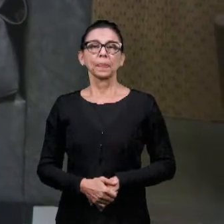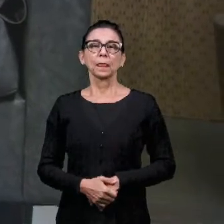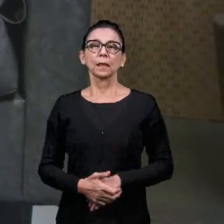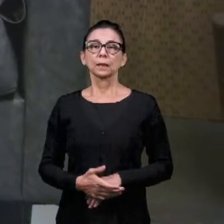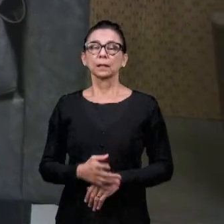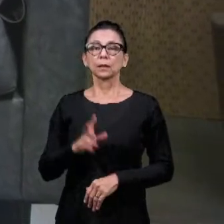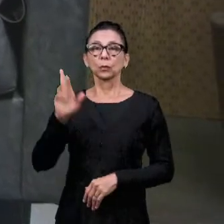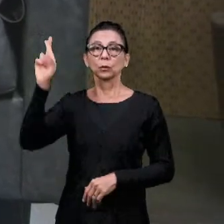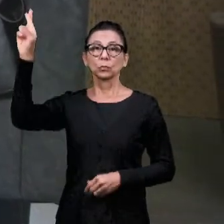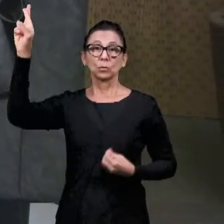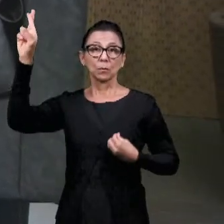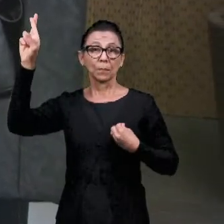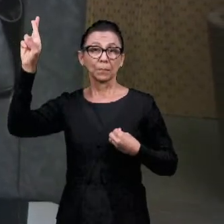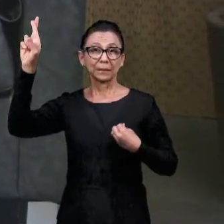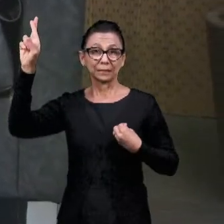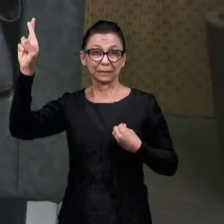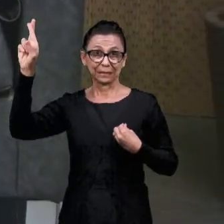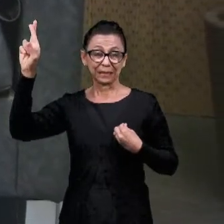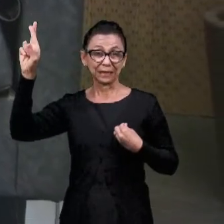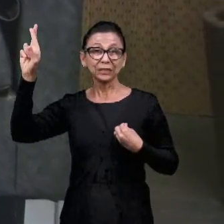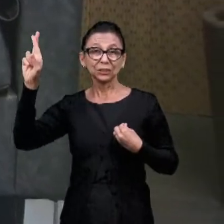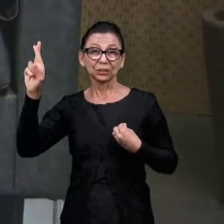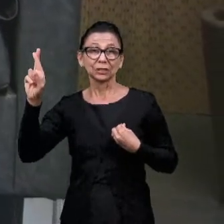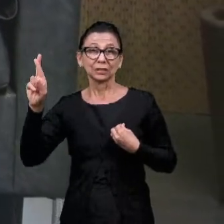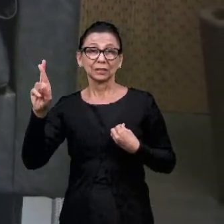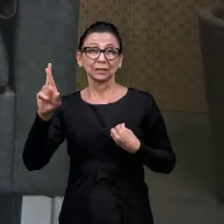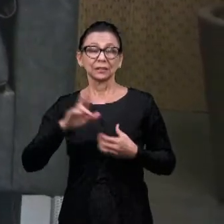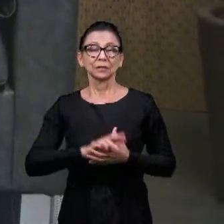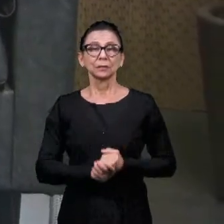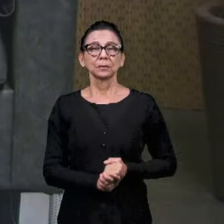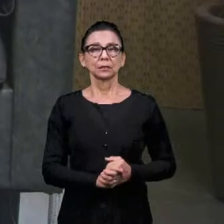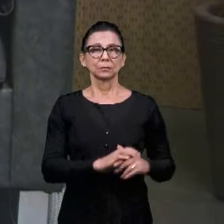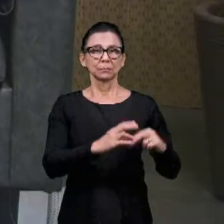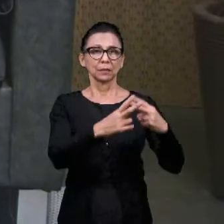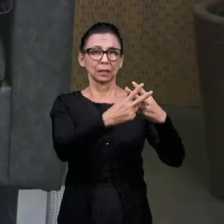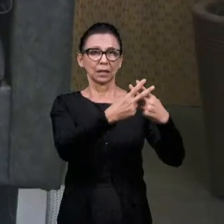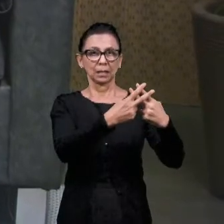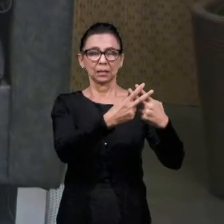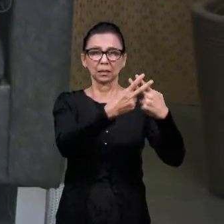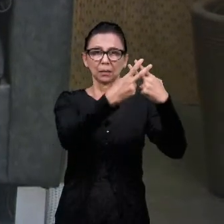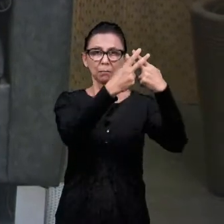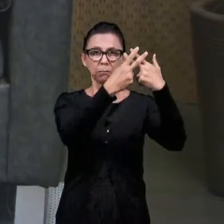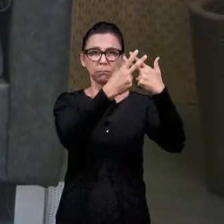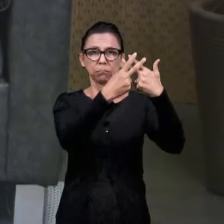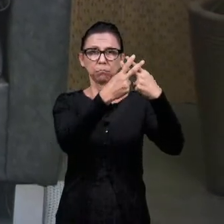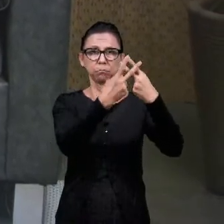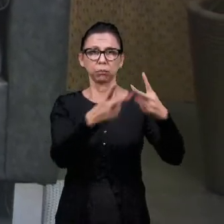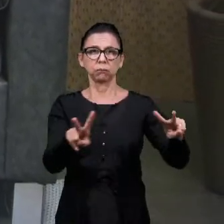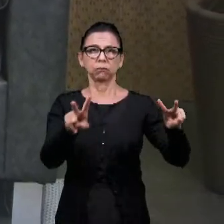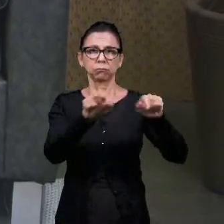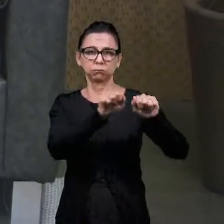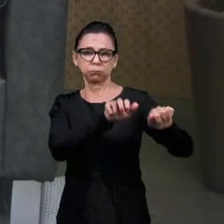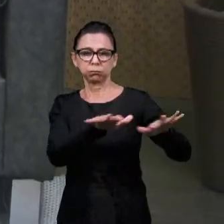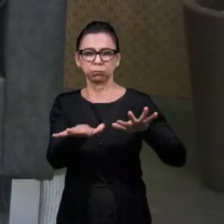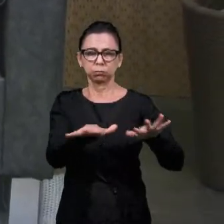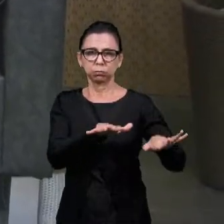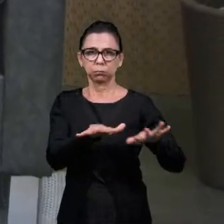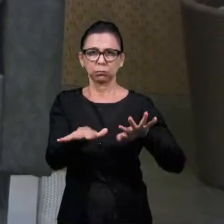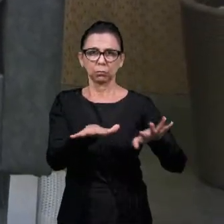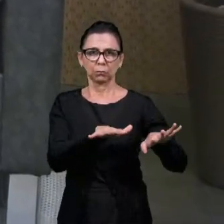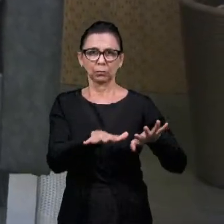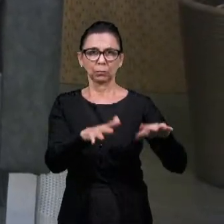Senhor foi tão intensa naquele lugar que as estruturas do lugar não suportaram, se moveram.